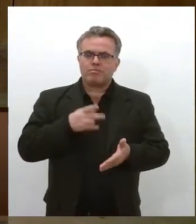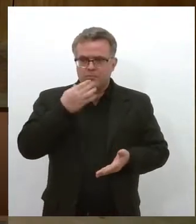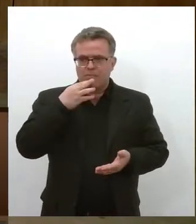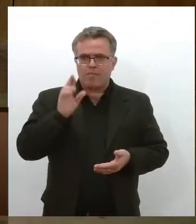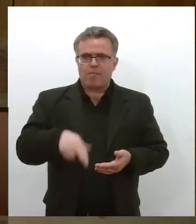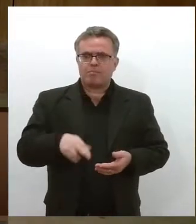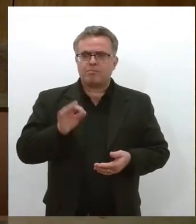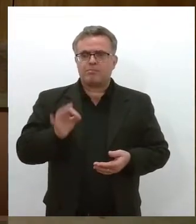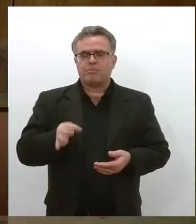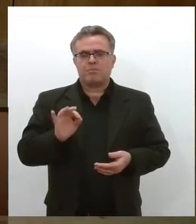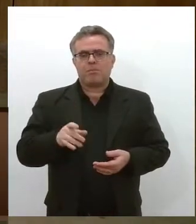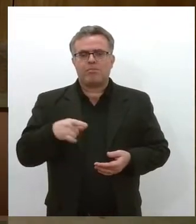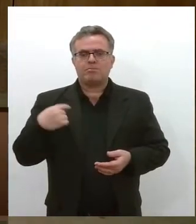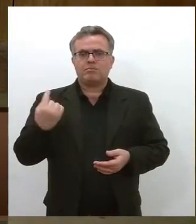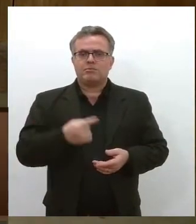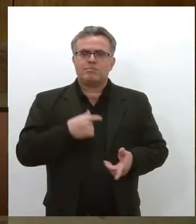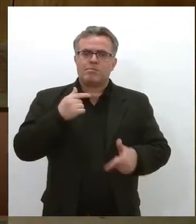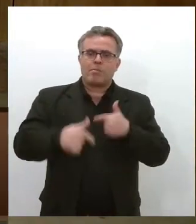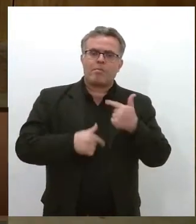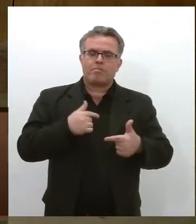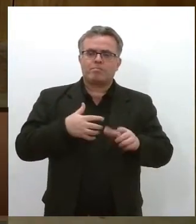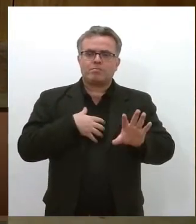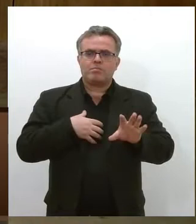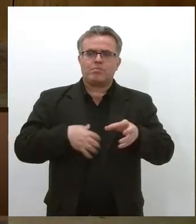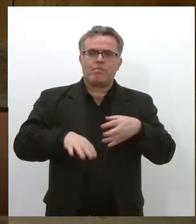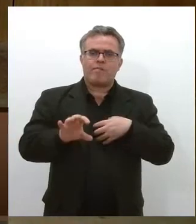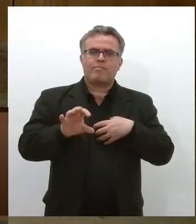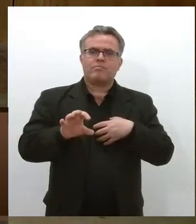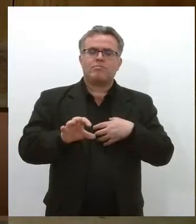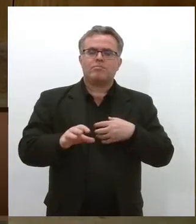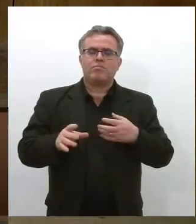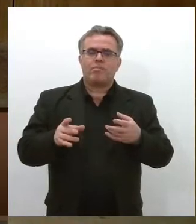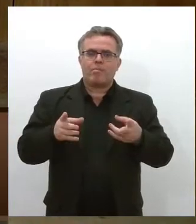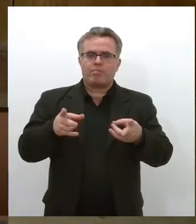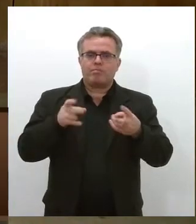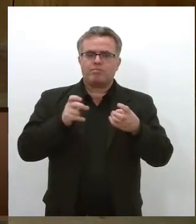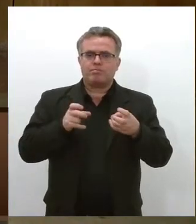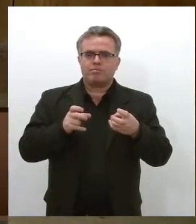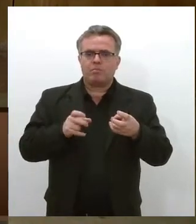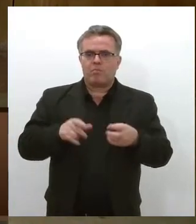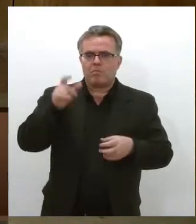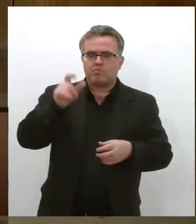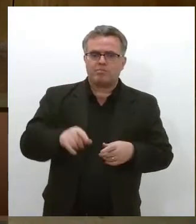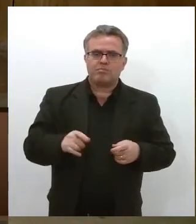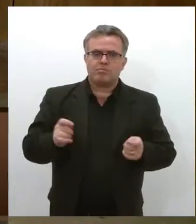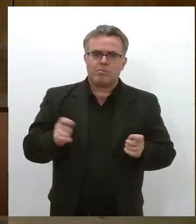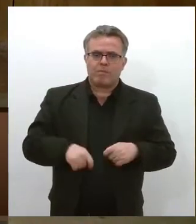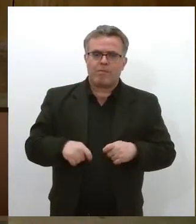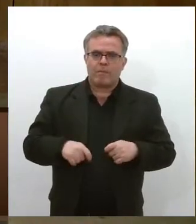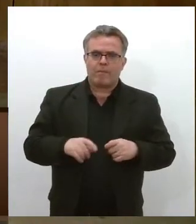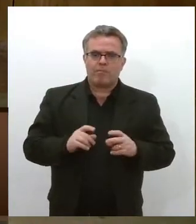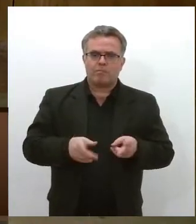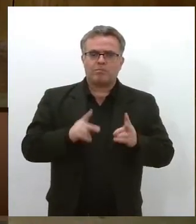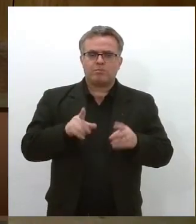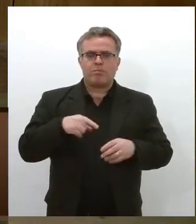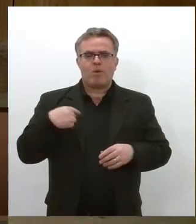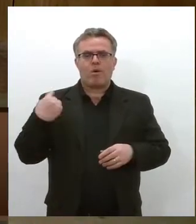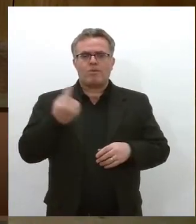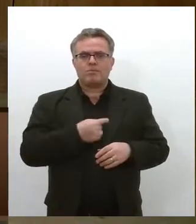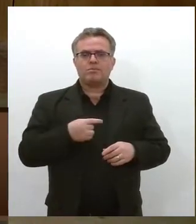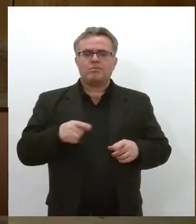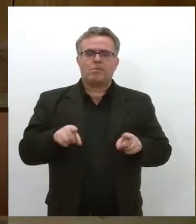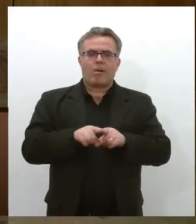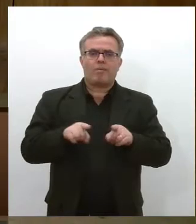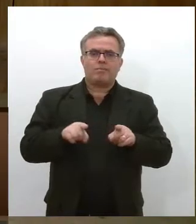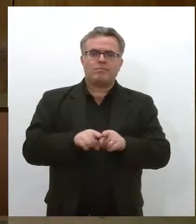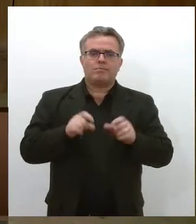se identificar no outro, ver que é possível, que nós também podemos